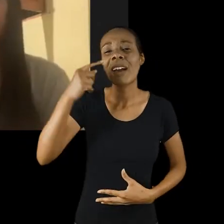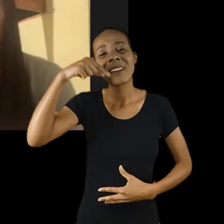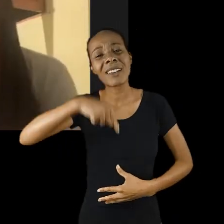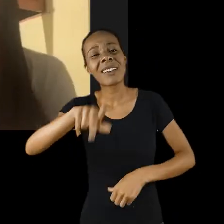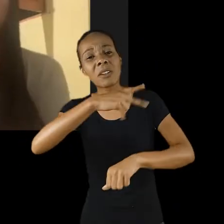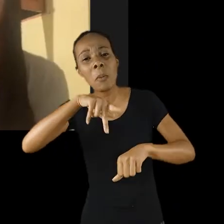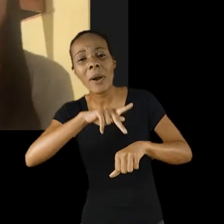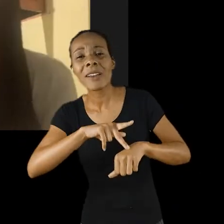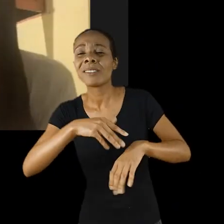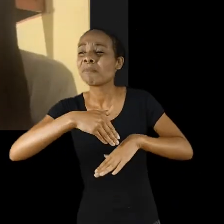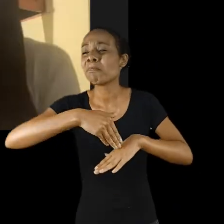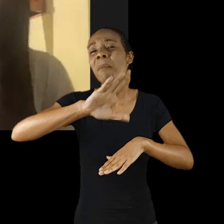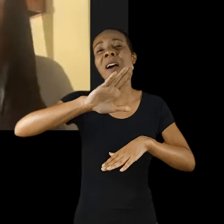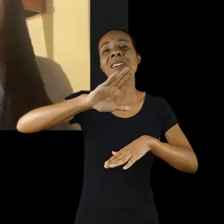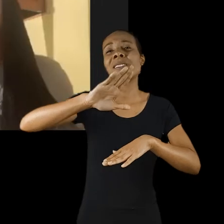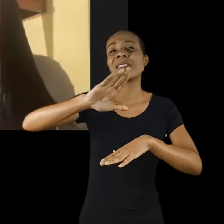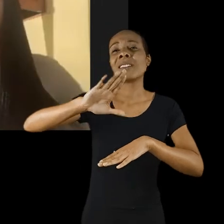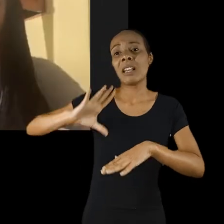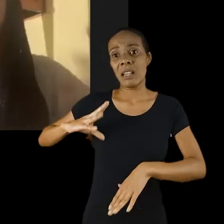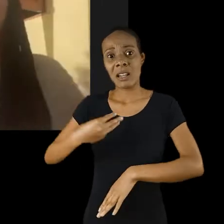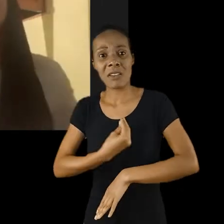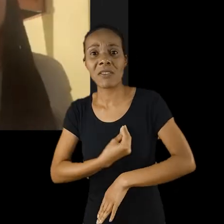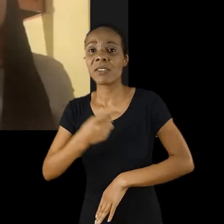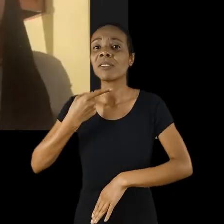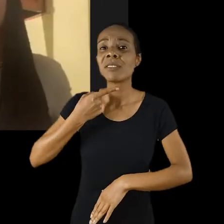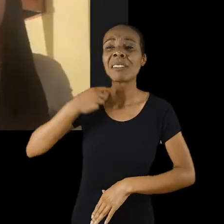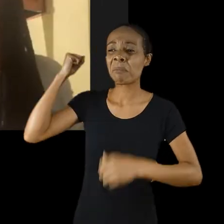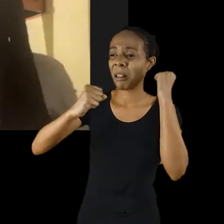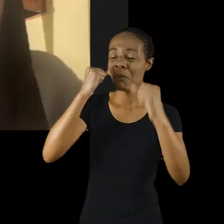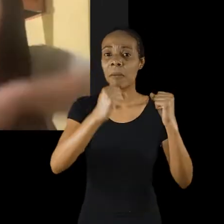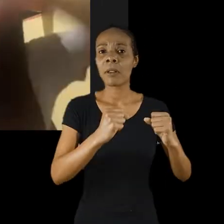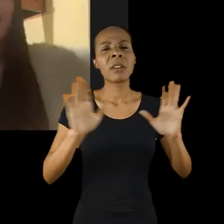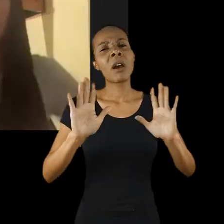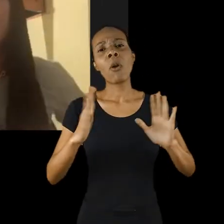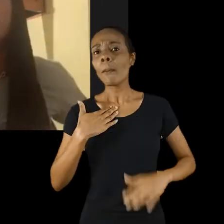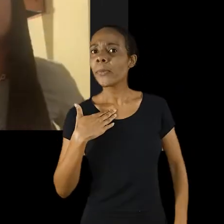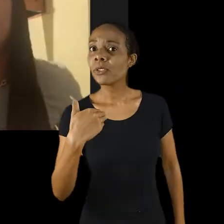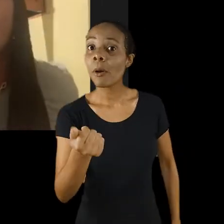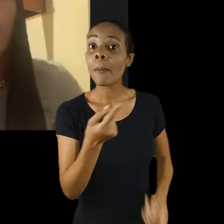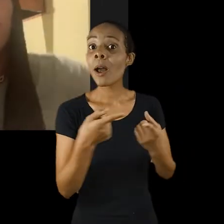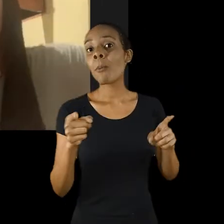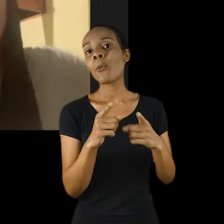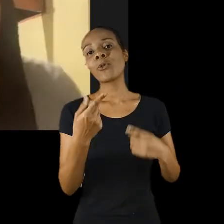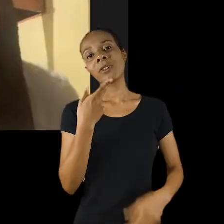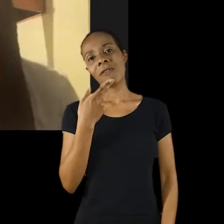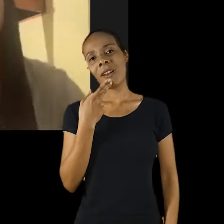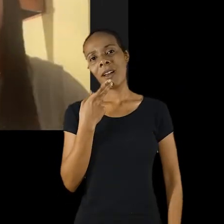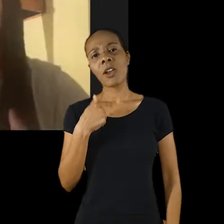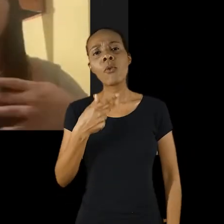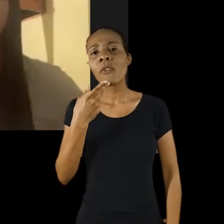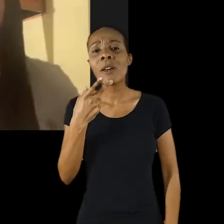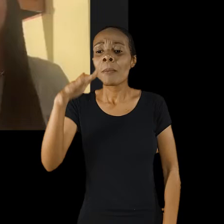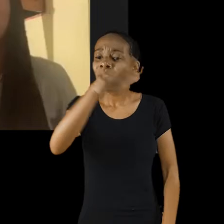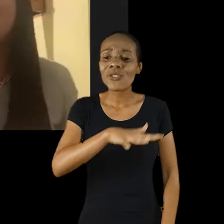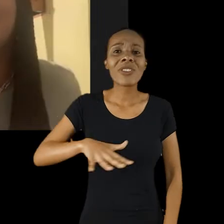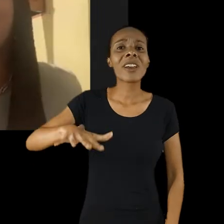que mais... Ah, me chama para falar de música, me chama para falar, sabe? Isso aqui que eu falo é para o geral mesmo, assim, é para o mundo. Me chama para